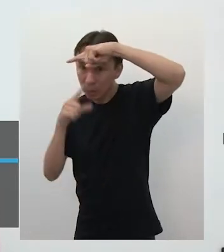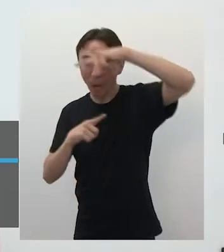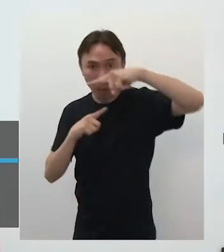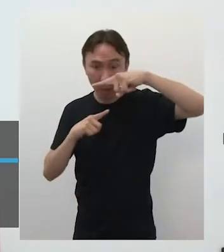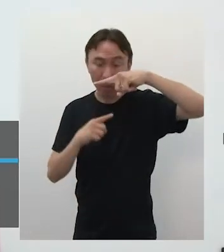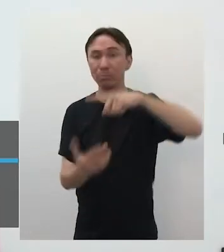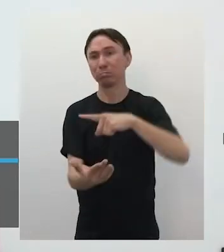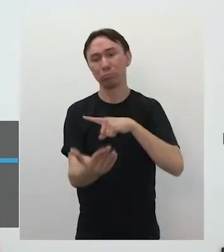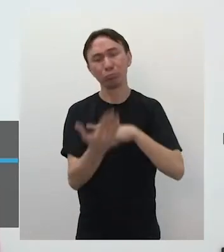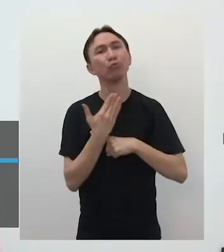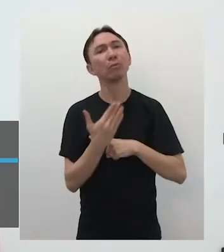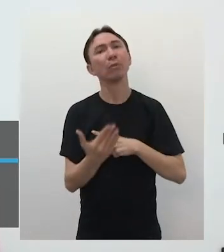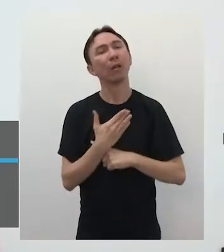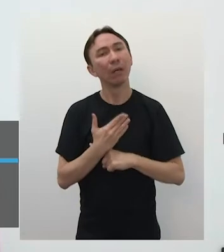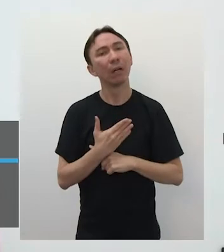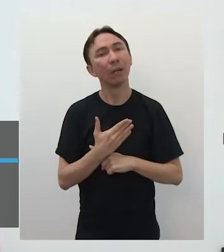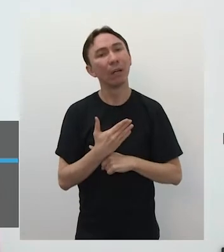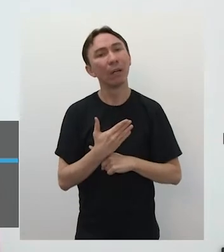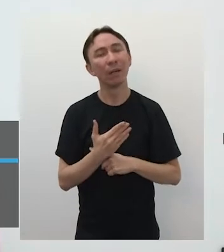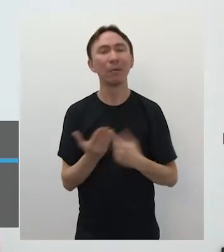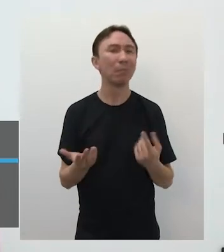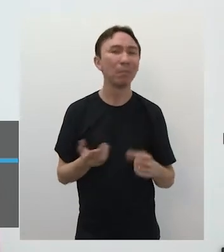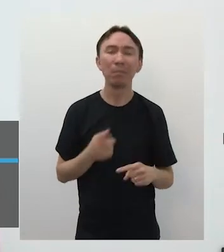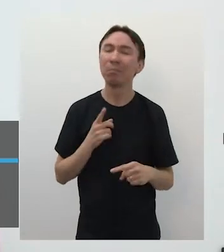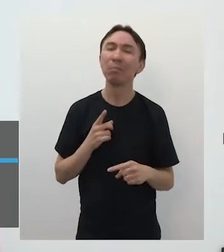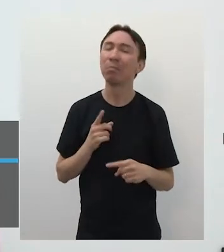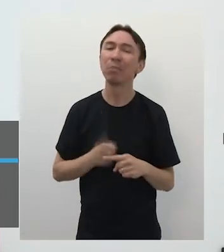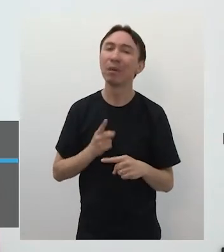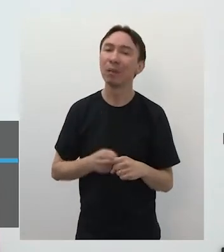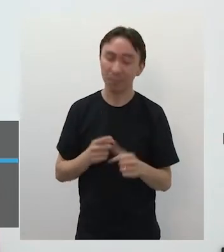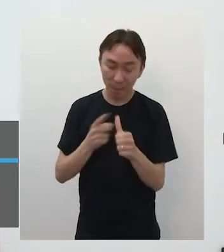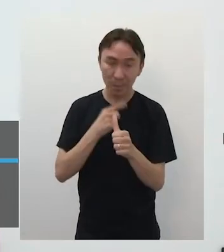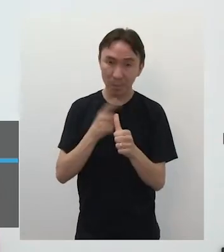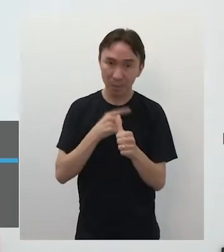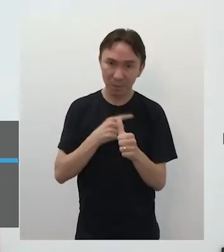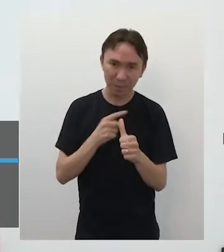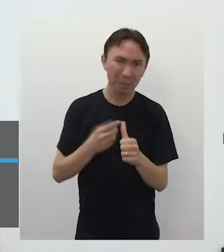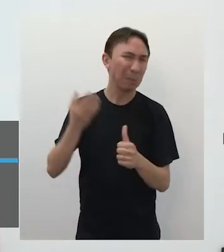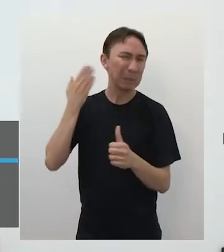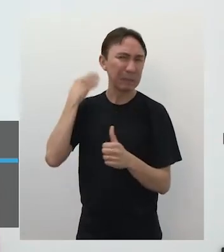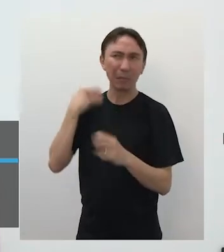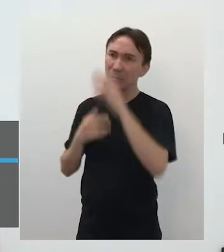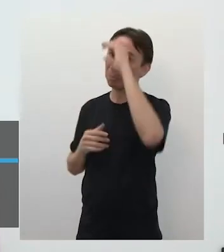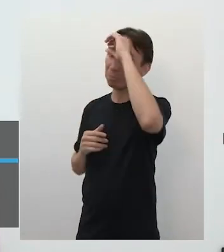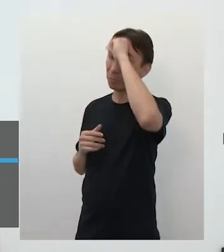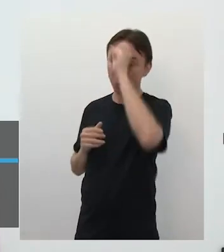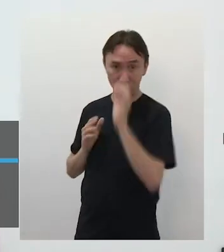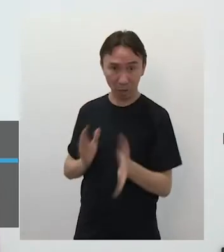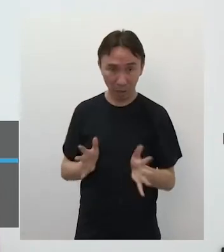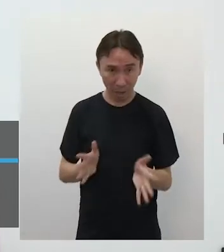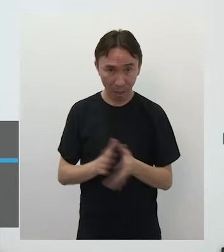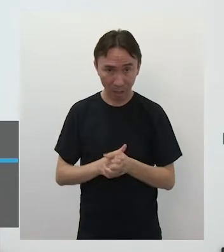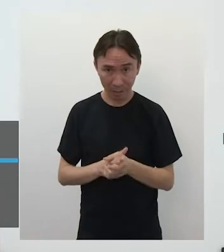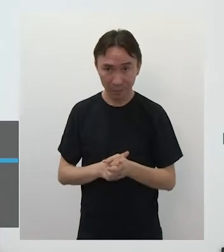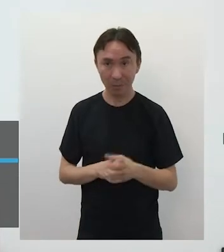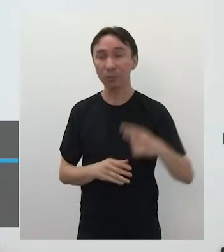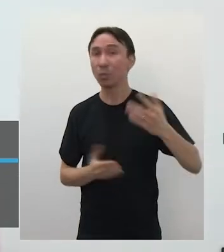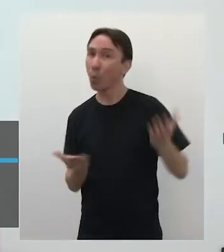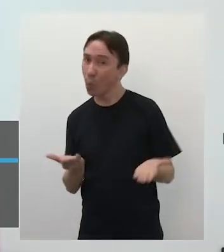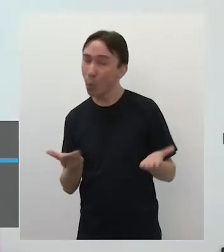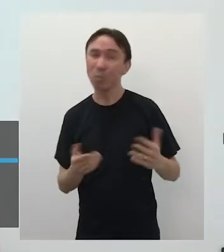horas. Aí, Ana, eu organizo o meu dia a dia. Eu pego os e-mails, coloco de um